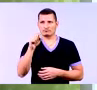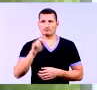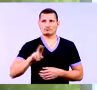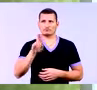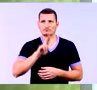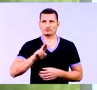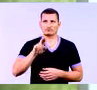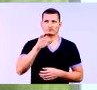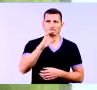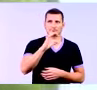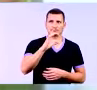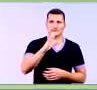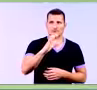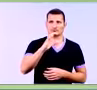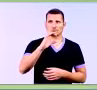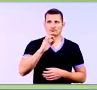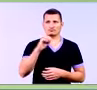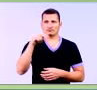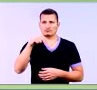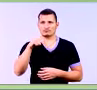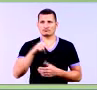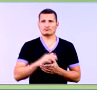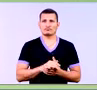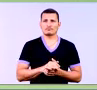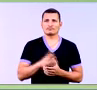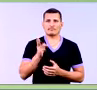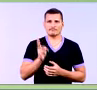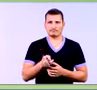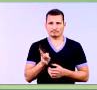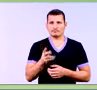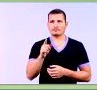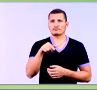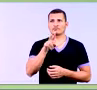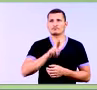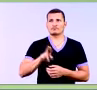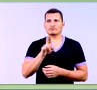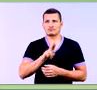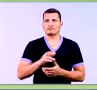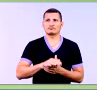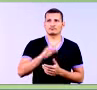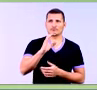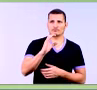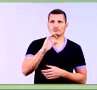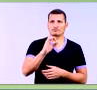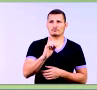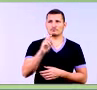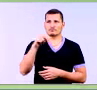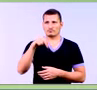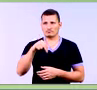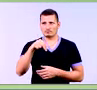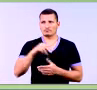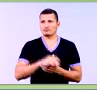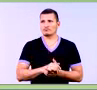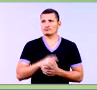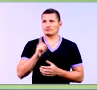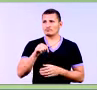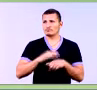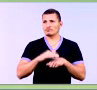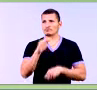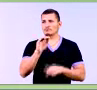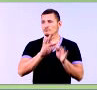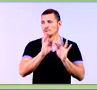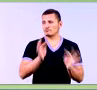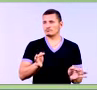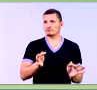utilizando o CDN. O mesmo princípio é utilizado. A instalação de CDN é mais